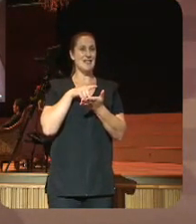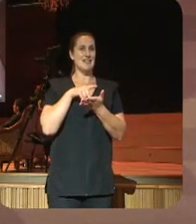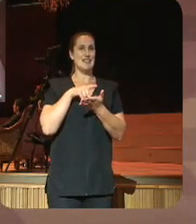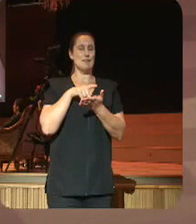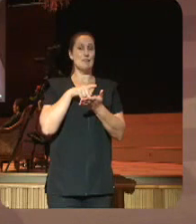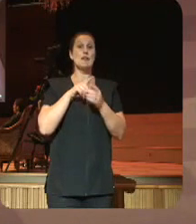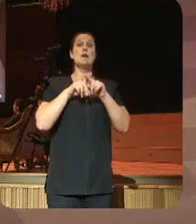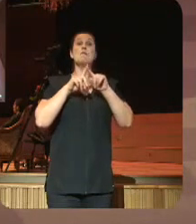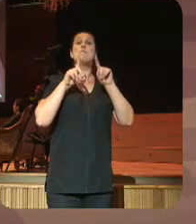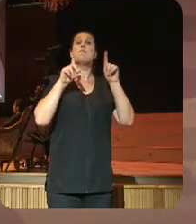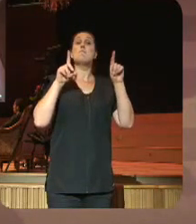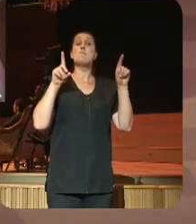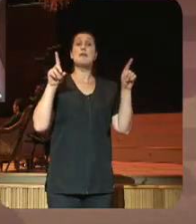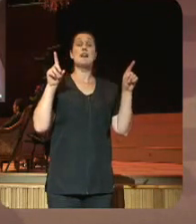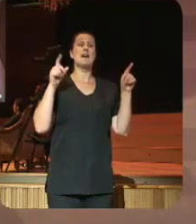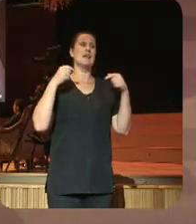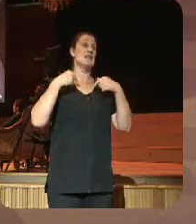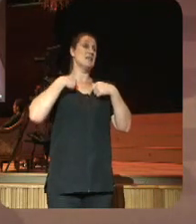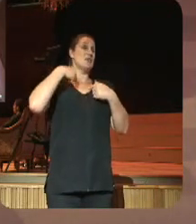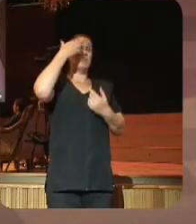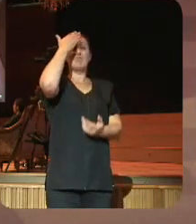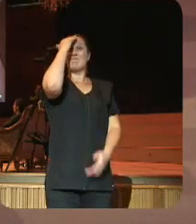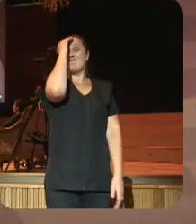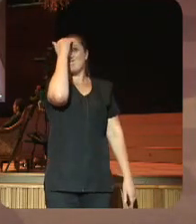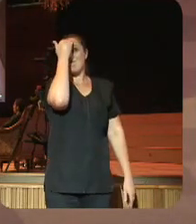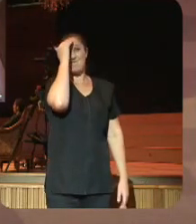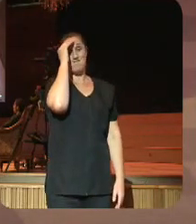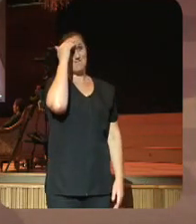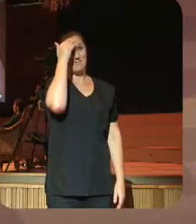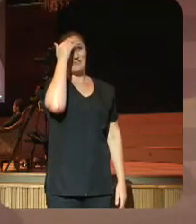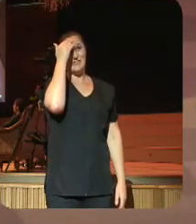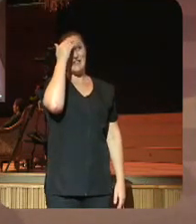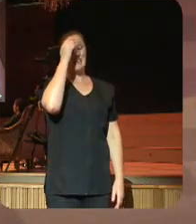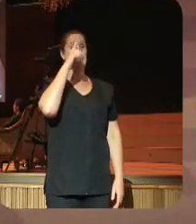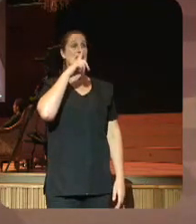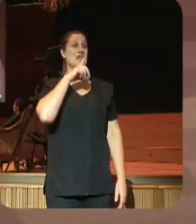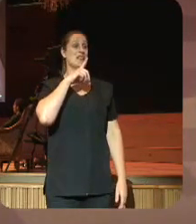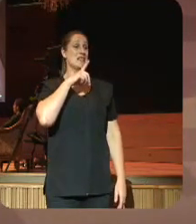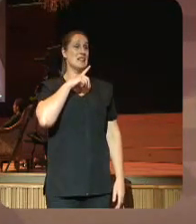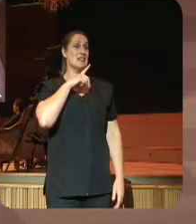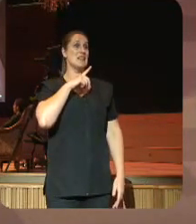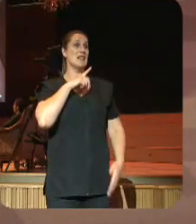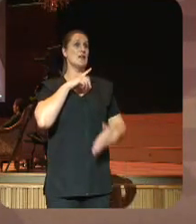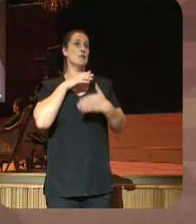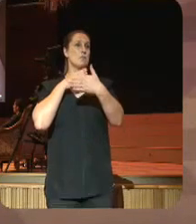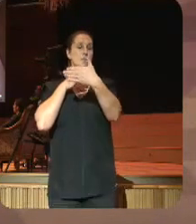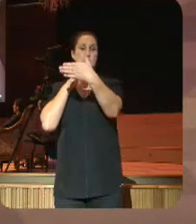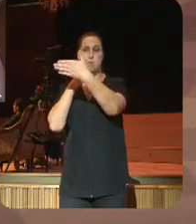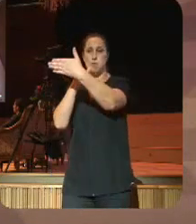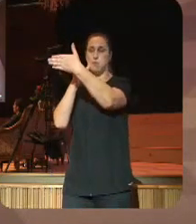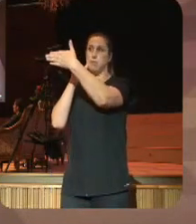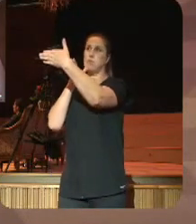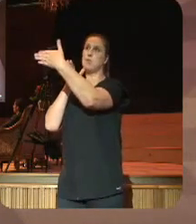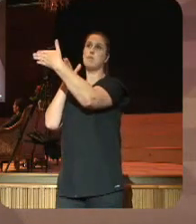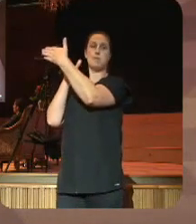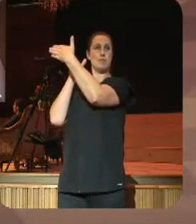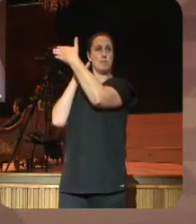Mas é porque eu não podia compreender que existe uma grande barreira entre nós e